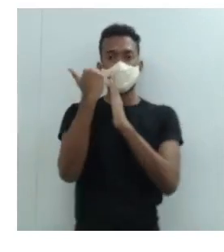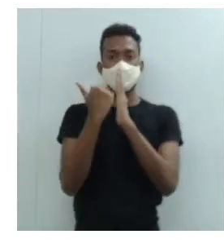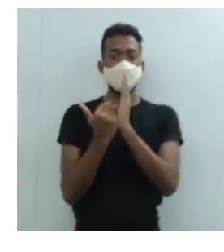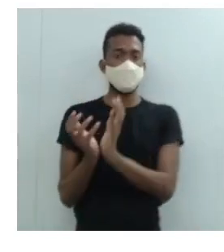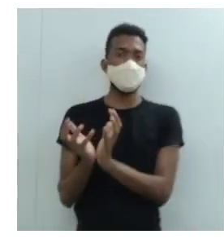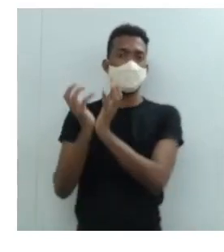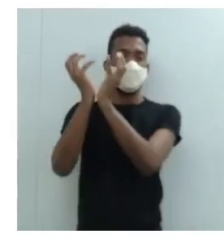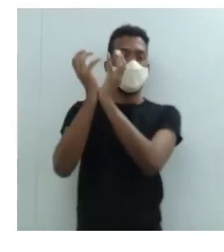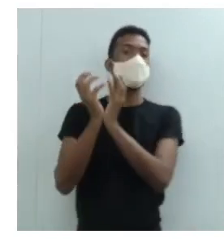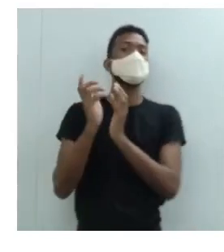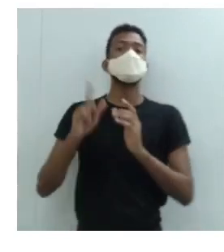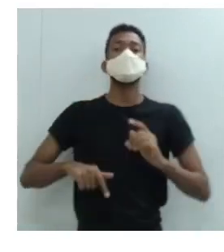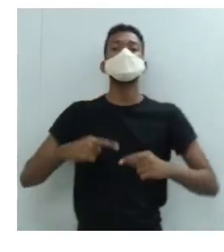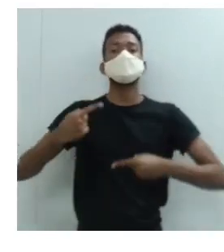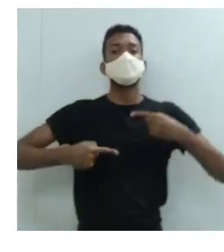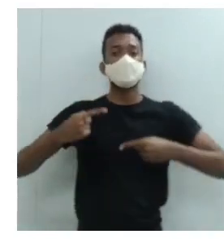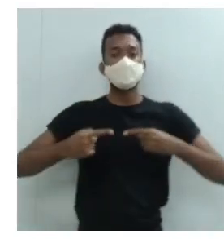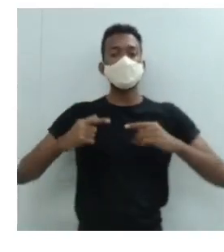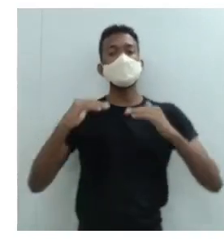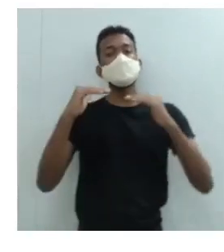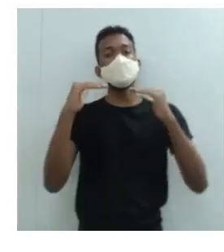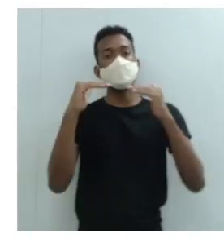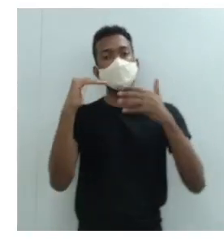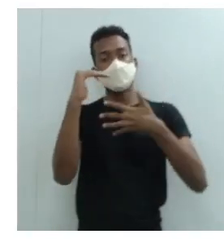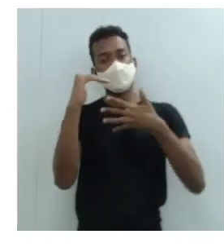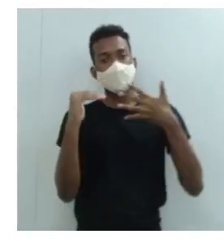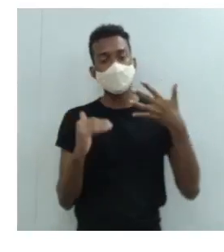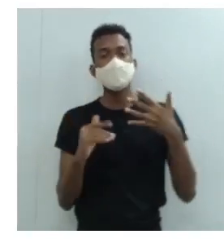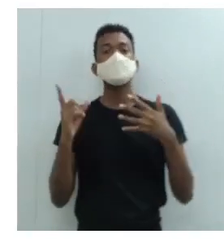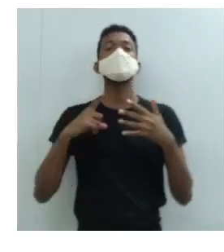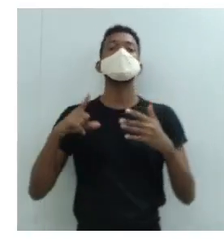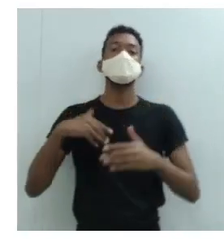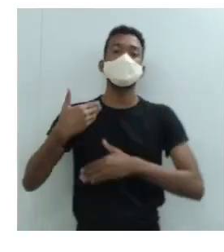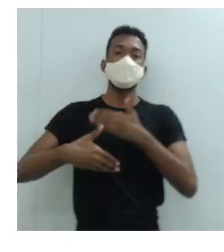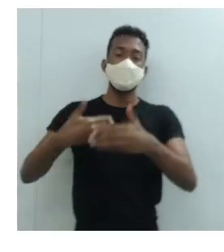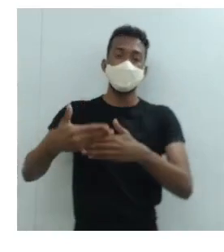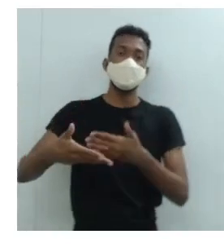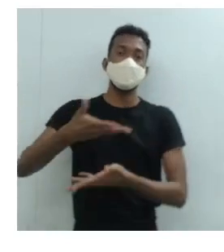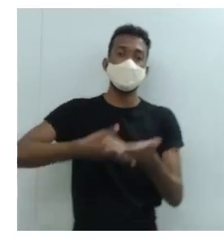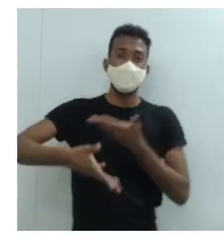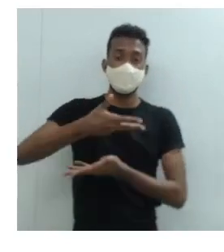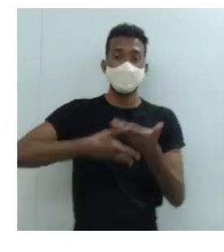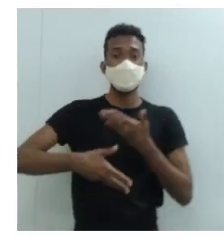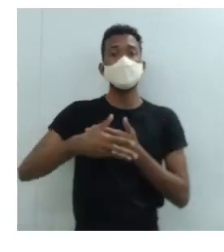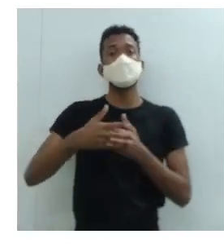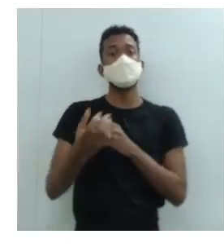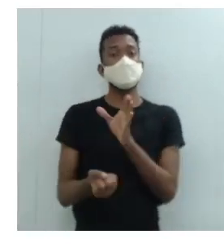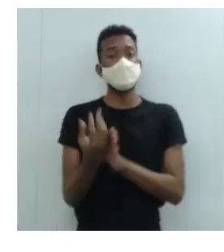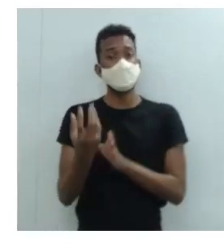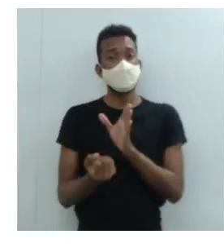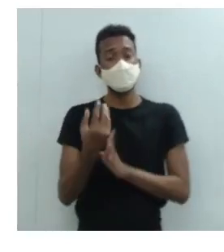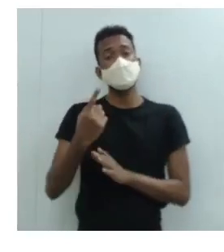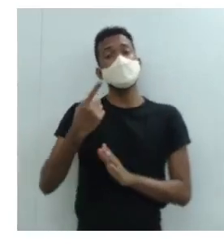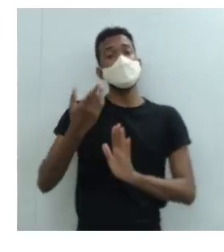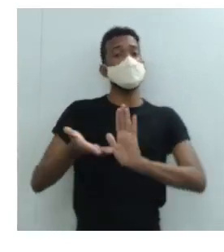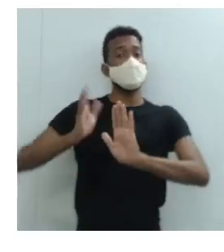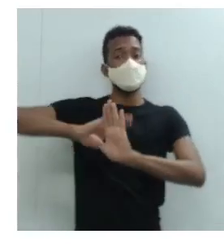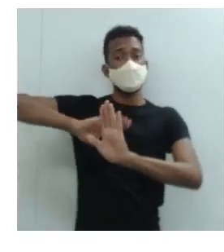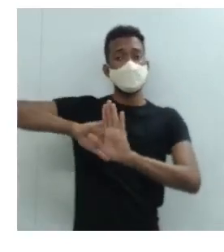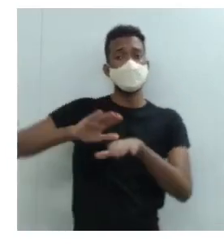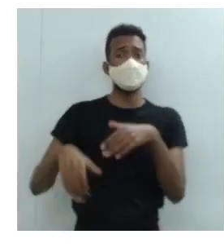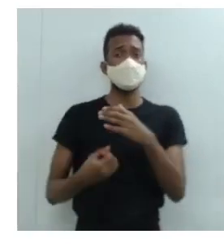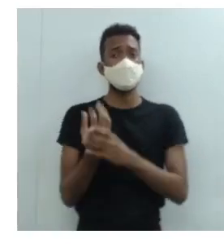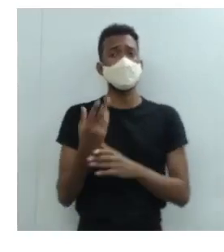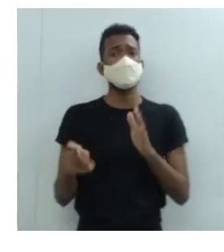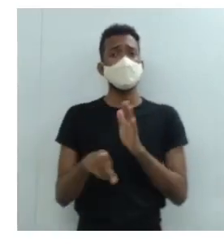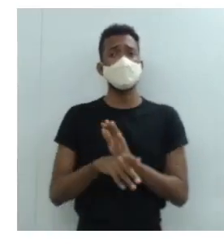situação social, durante a transição e da concepção ideológica de origem